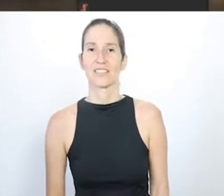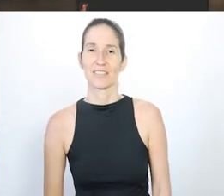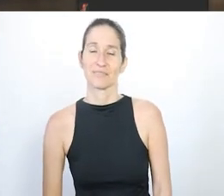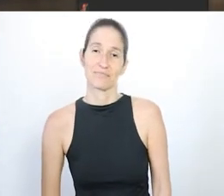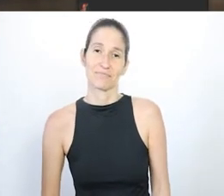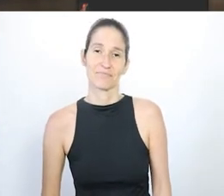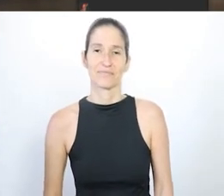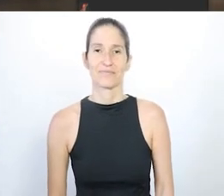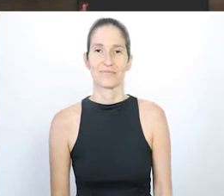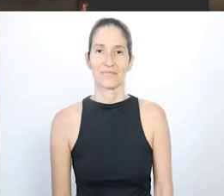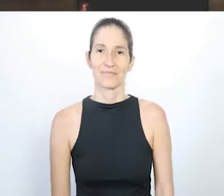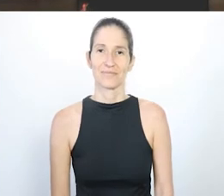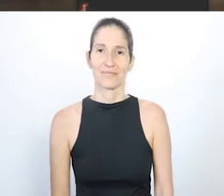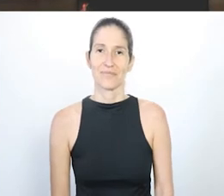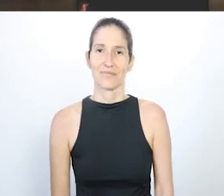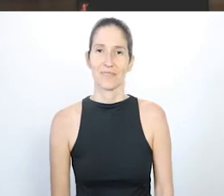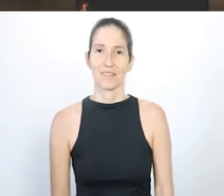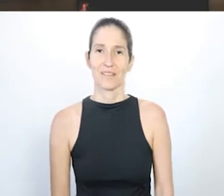vai ser assim, né?